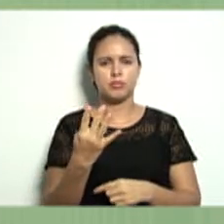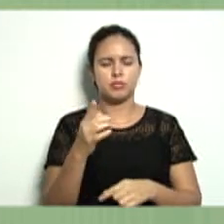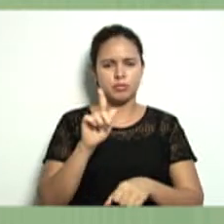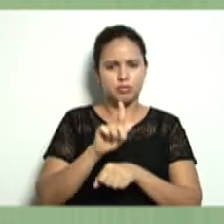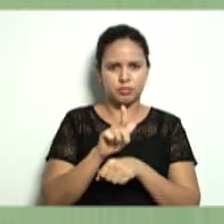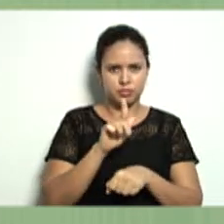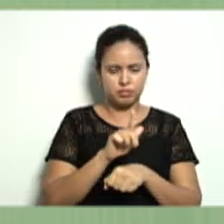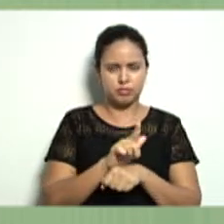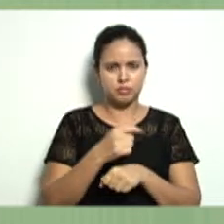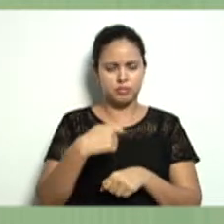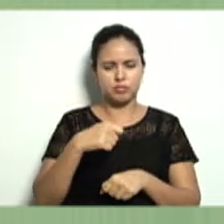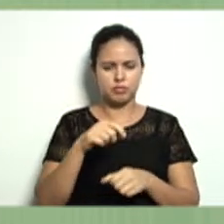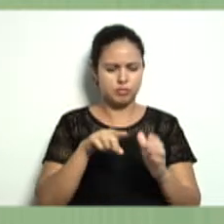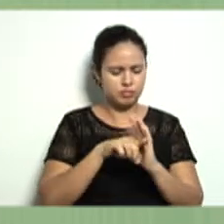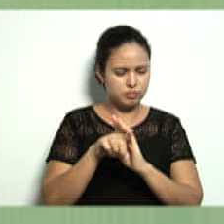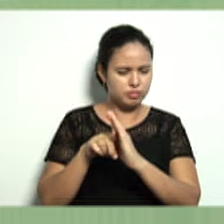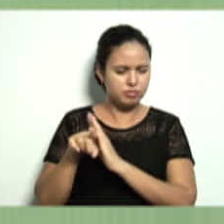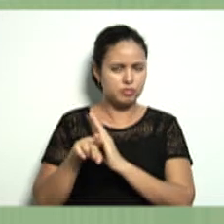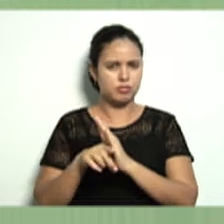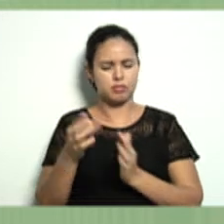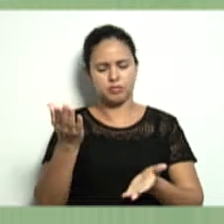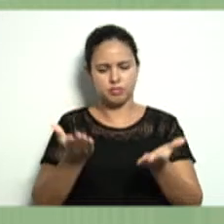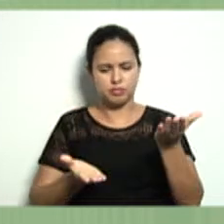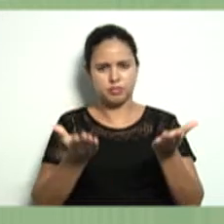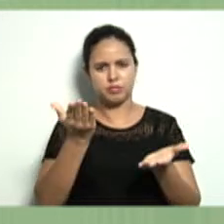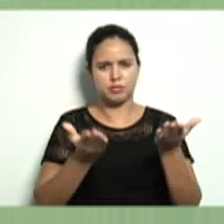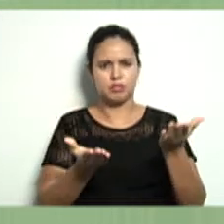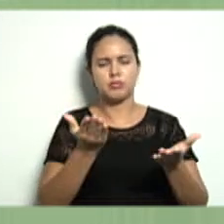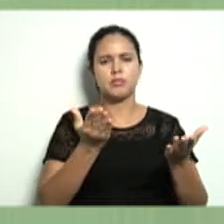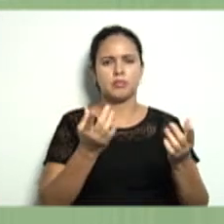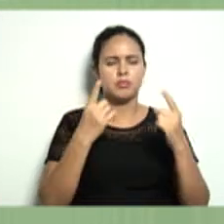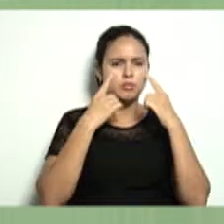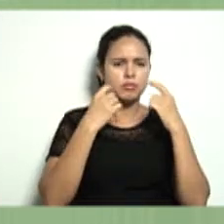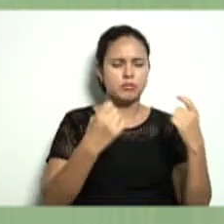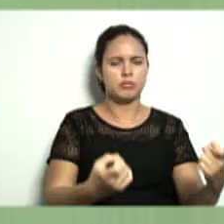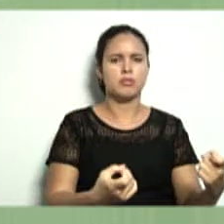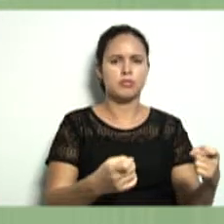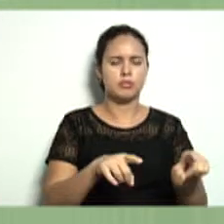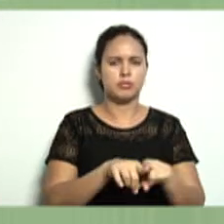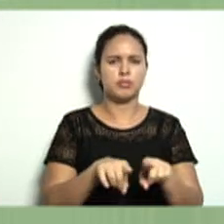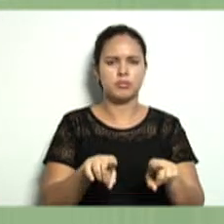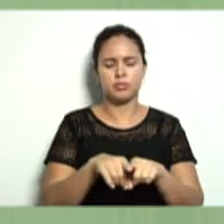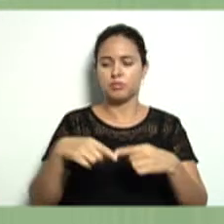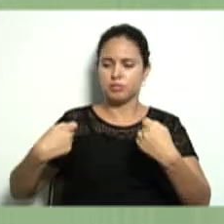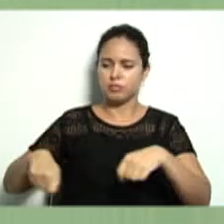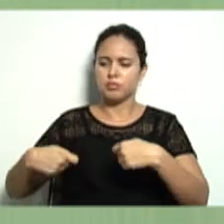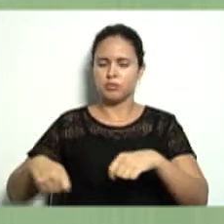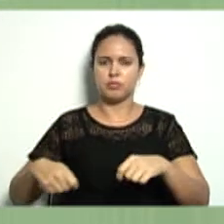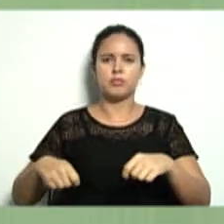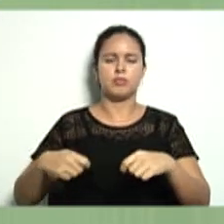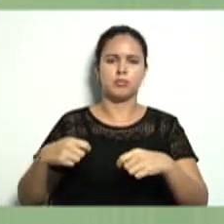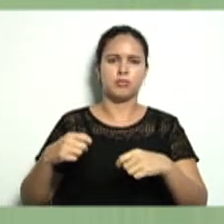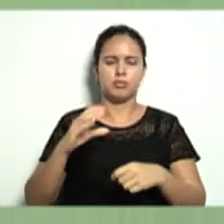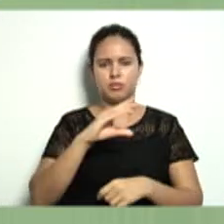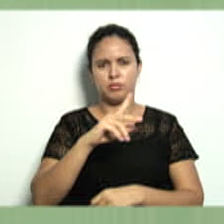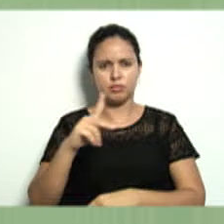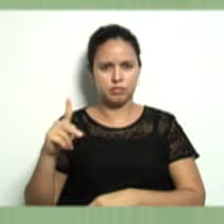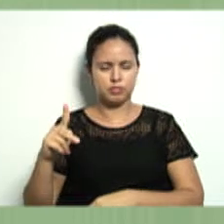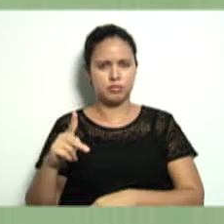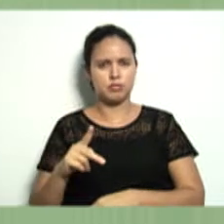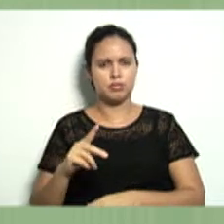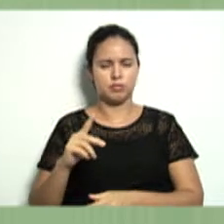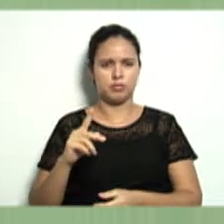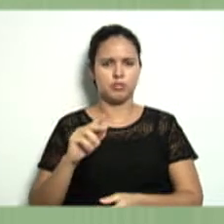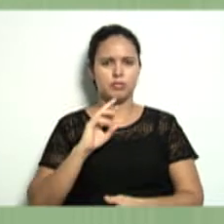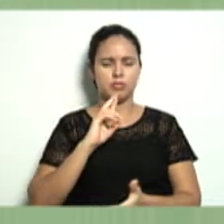gestores devem monitorar o equilíbrio entre os interesses dos associados e as necessidades das organizações. Essa também é